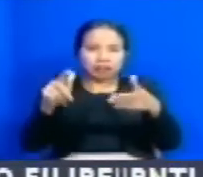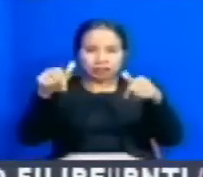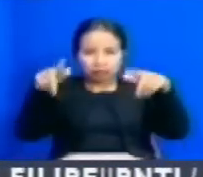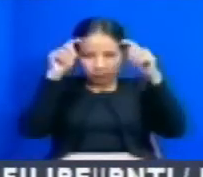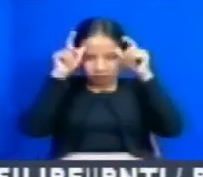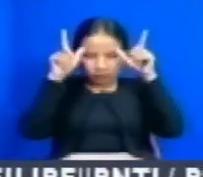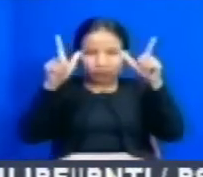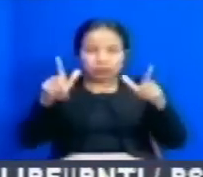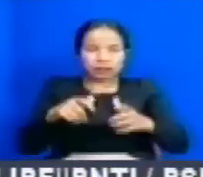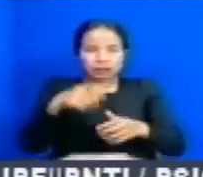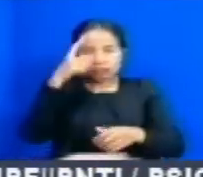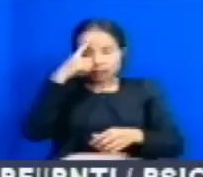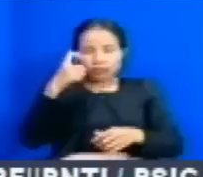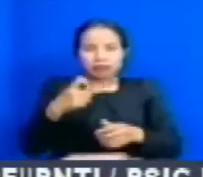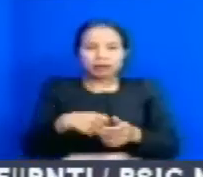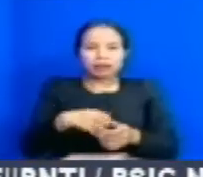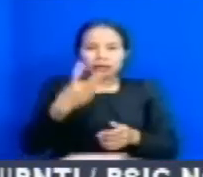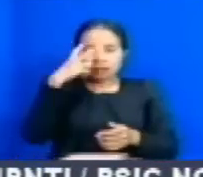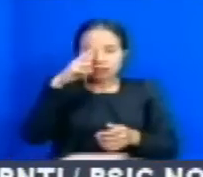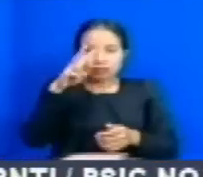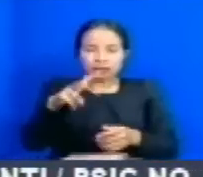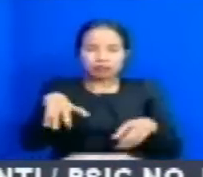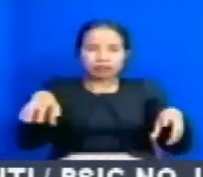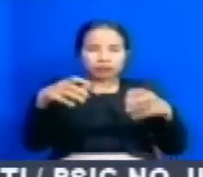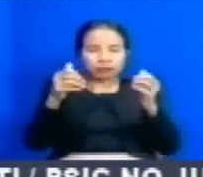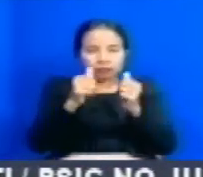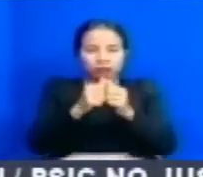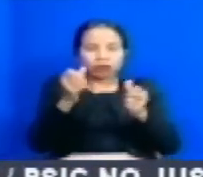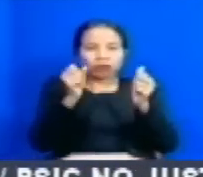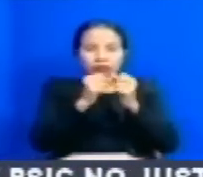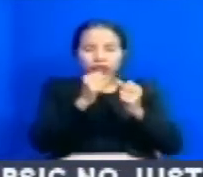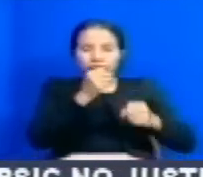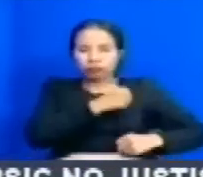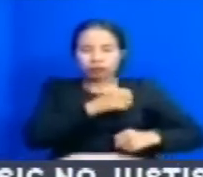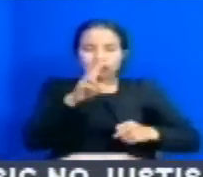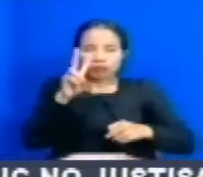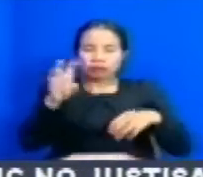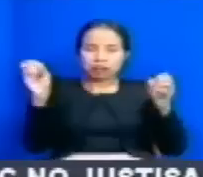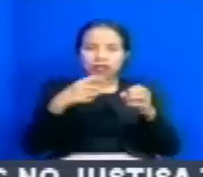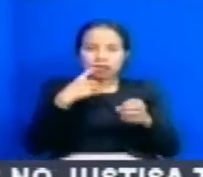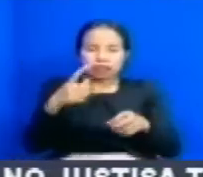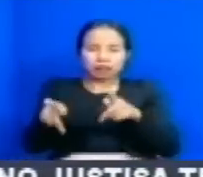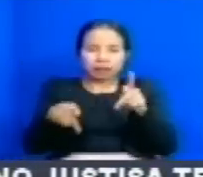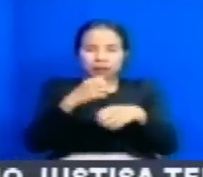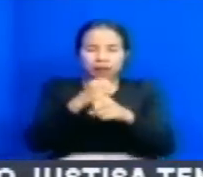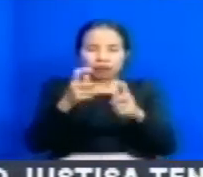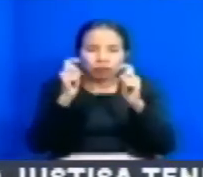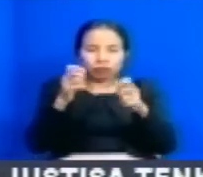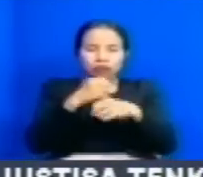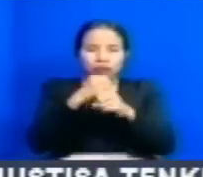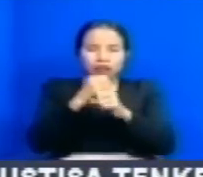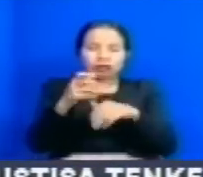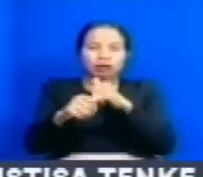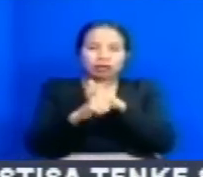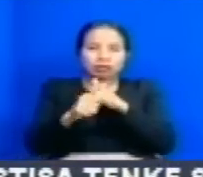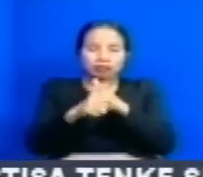Timor-Leste. Tamane durante a operação conjunta Força Rua, sei la tolera cidadão sirene betente hala ação crime e a fato